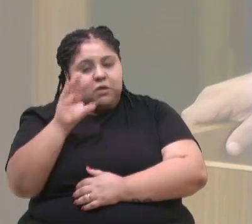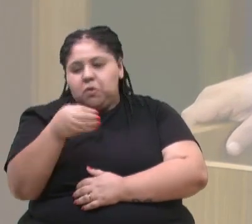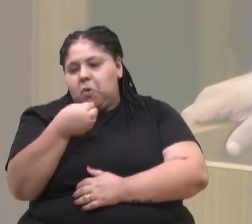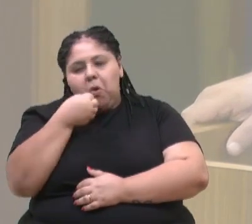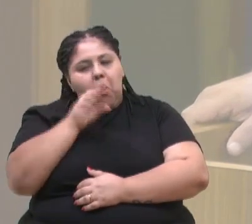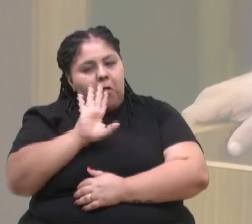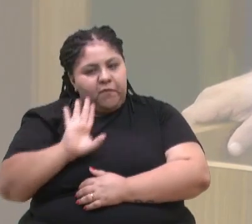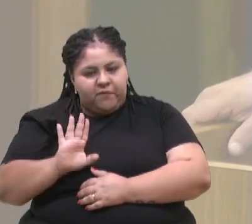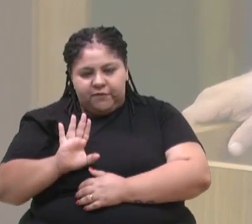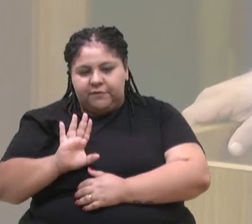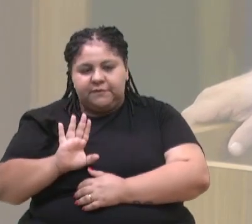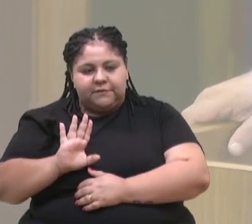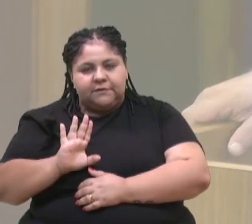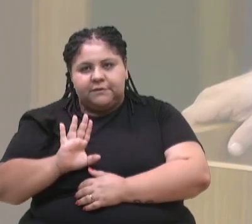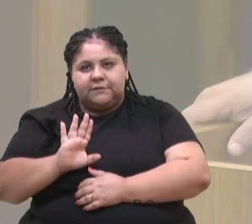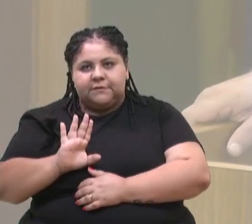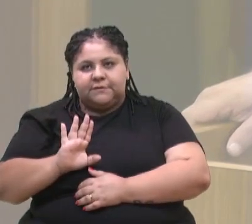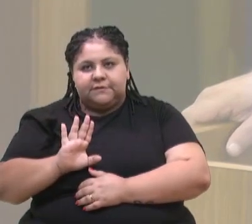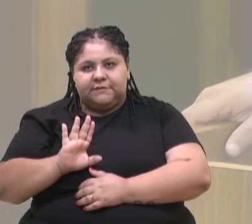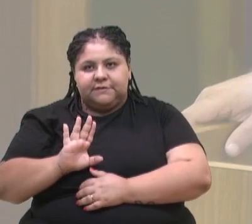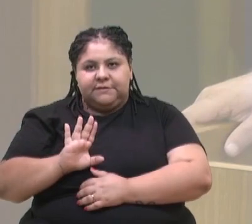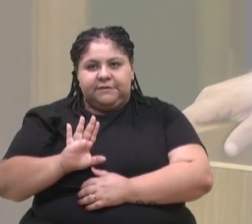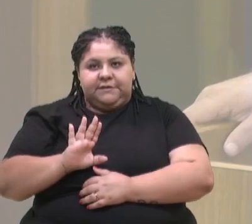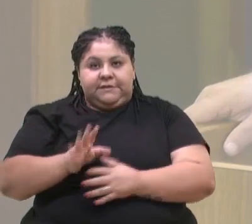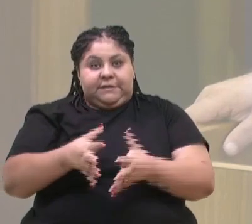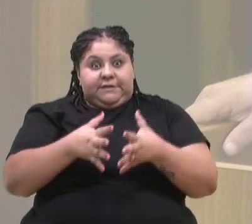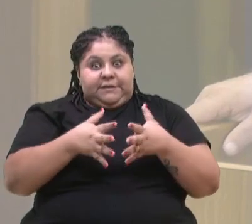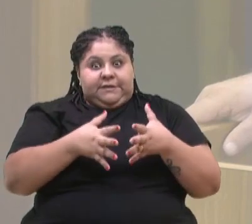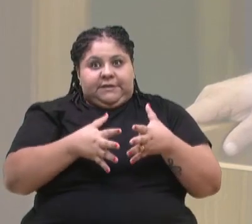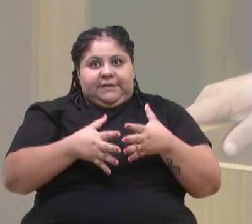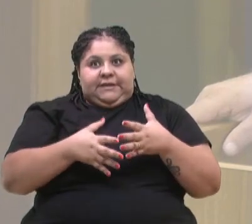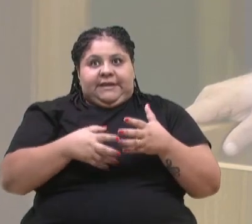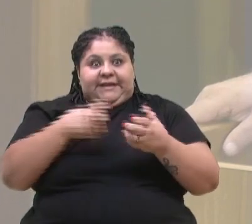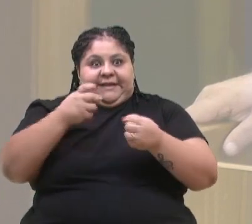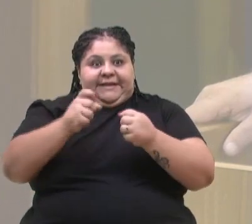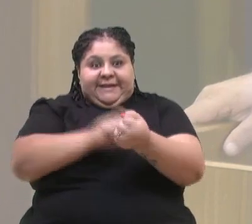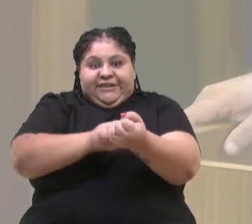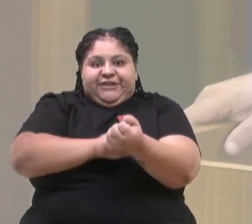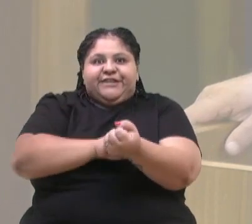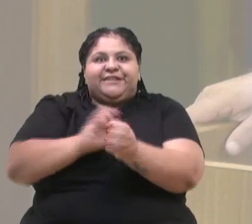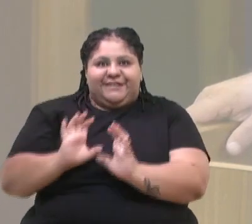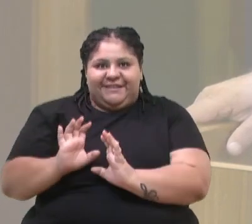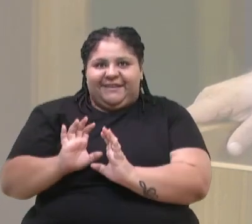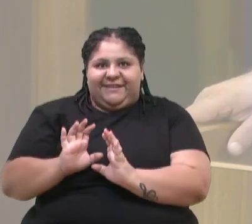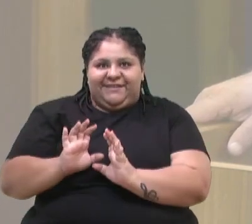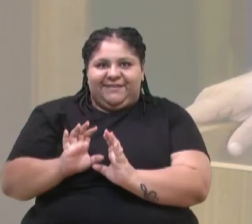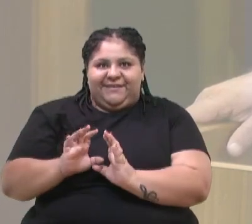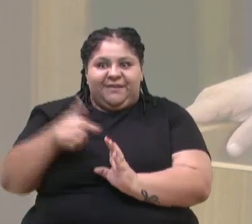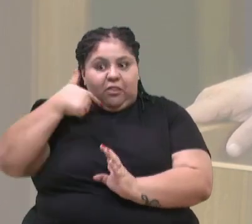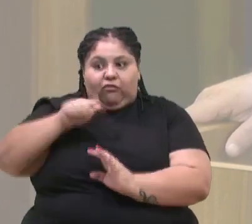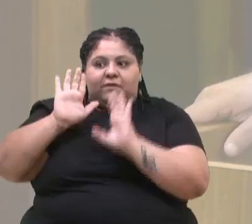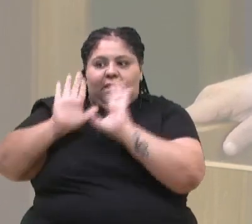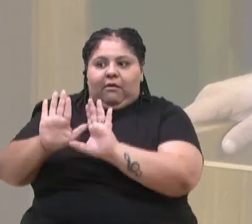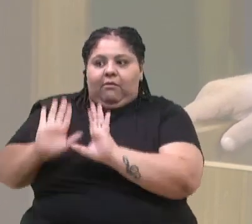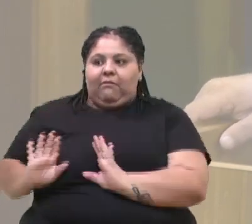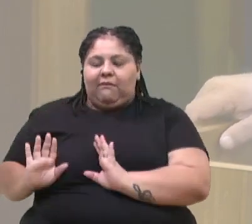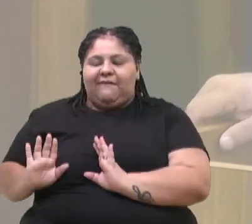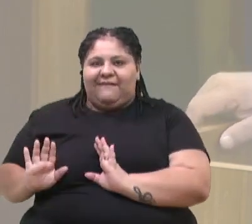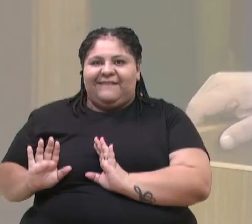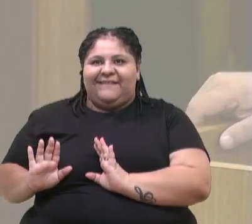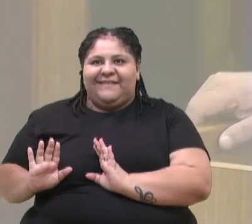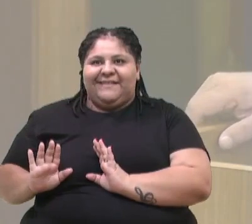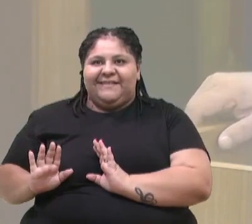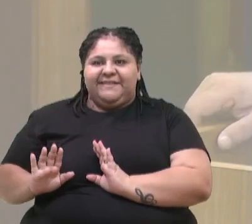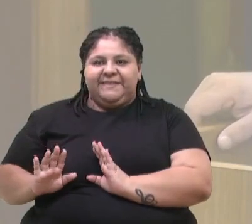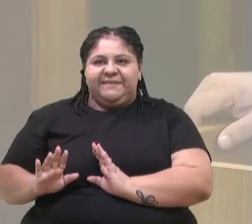que ele estiver, não, o jeito que ele é desinquieto é para ele ficar quieto, mas é difícil que ele consiga ficar quieto. O vereador